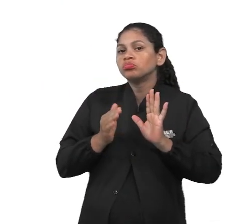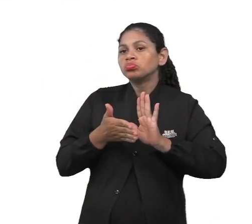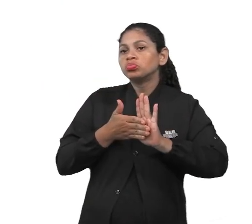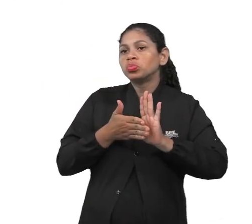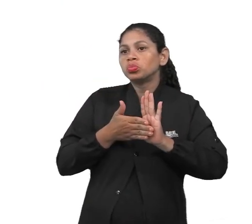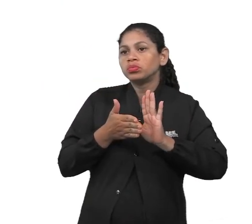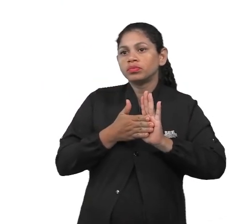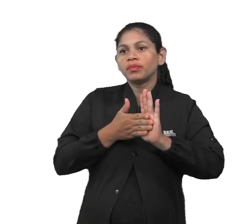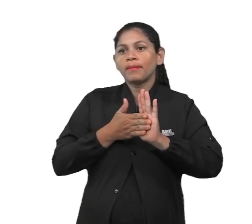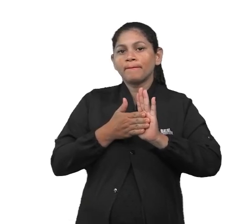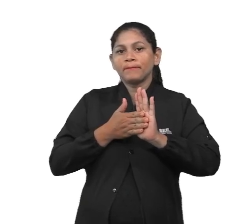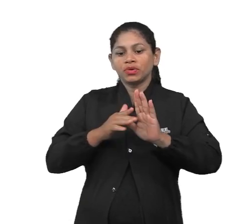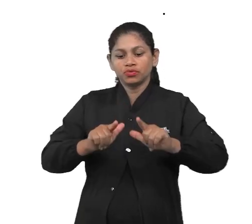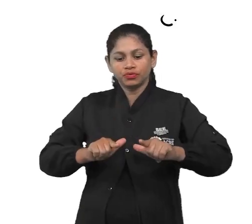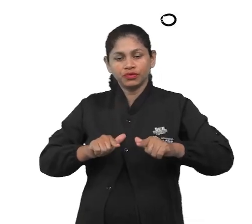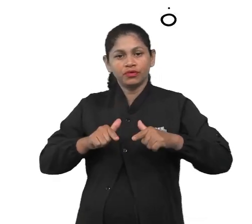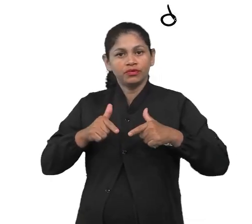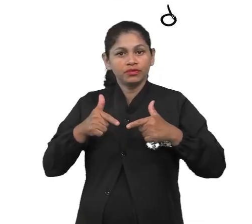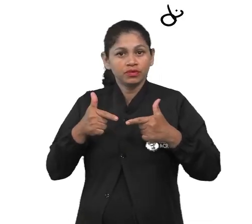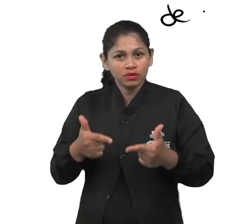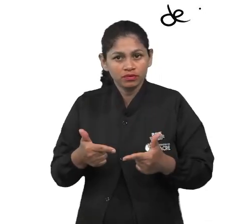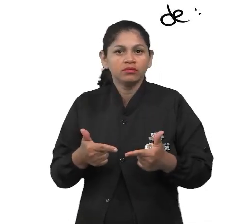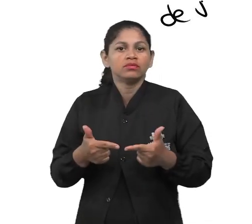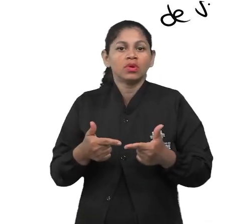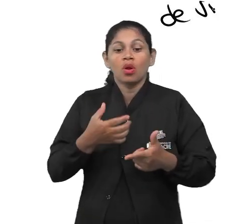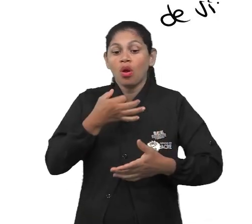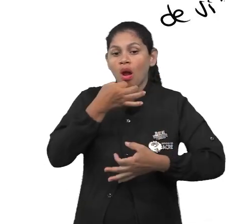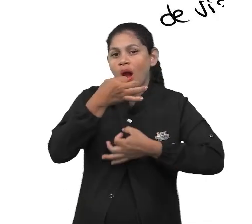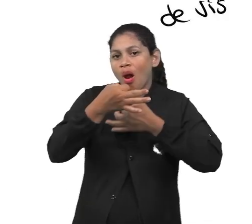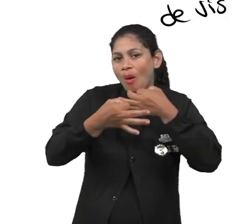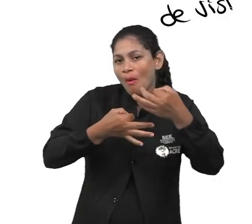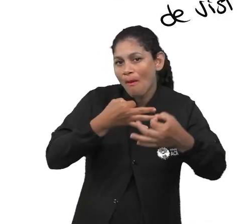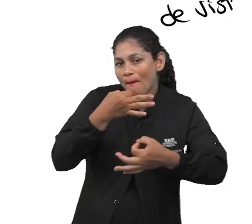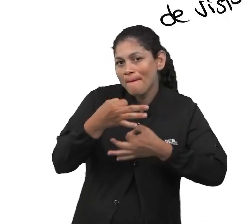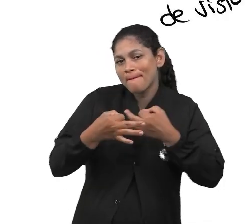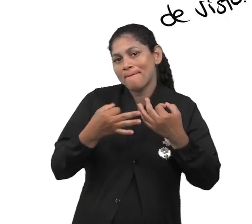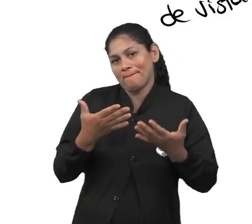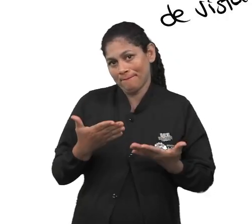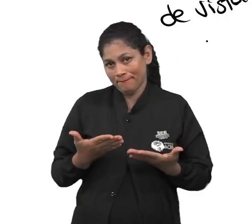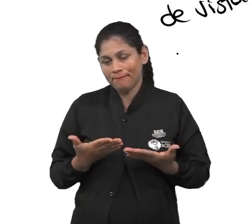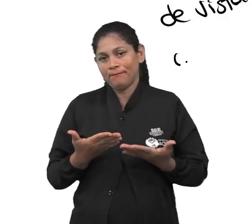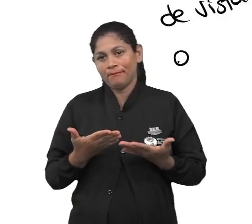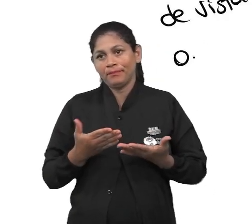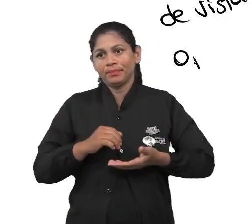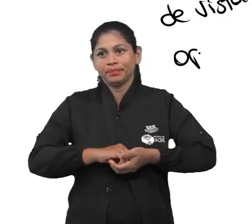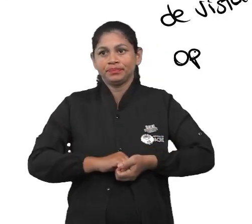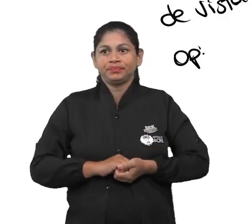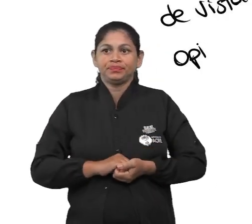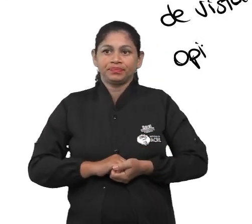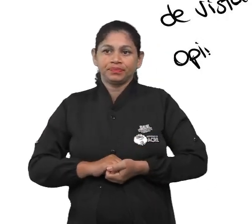defesa de um ponto de vista, ou seja, uma